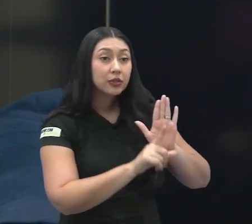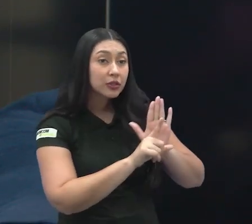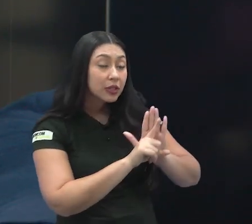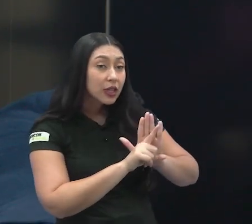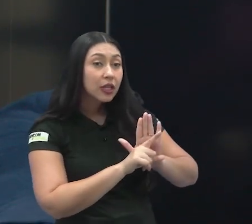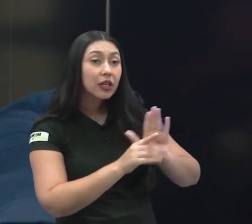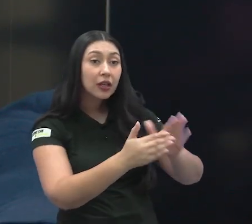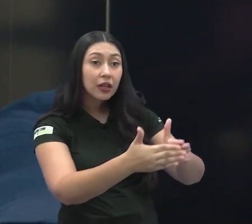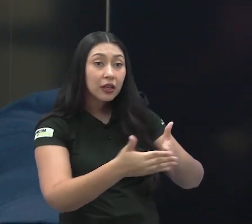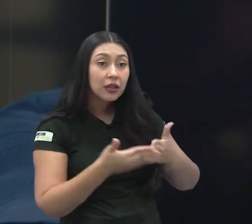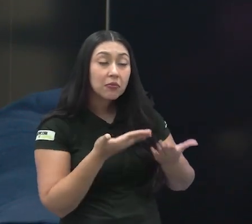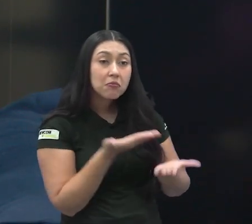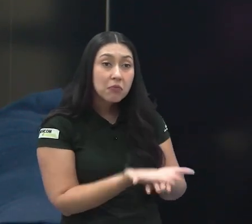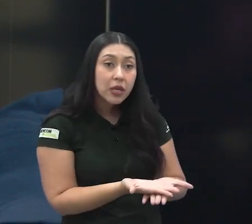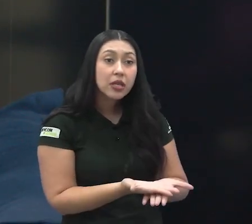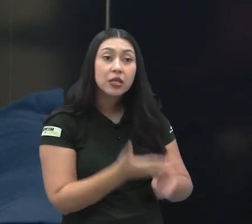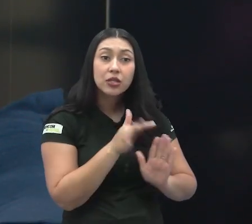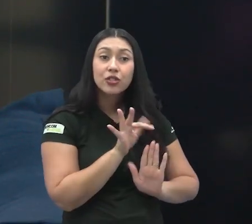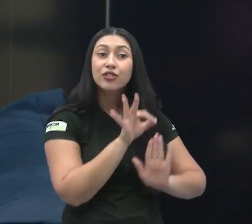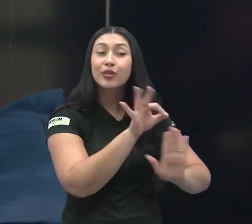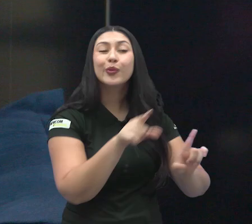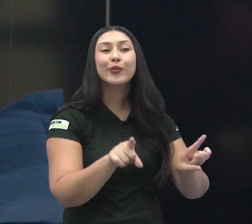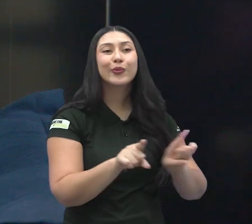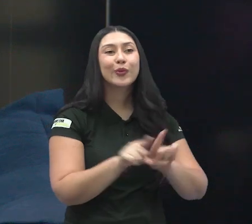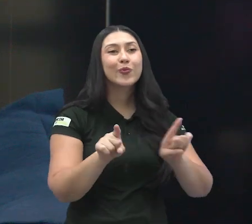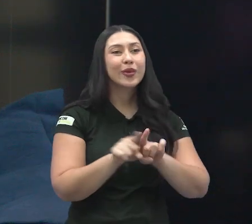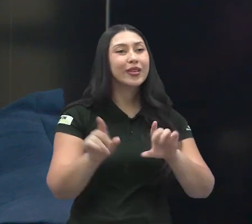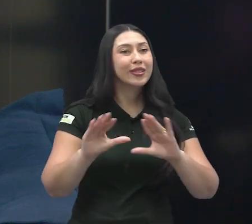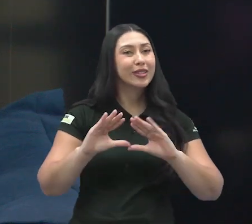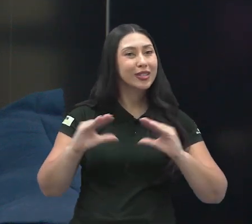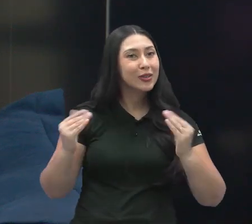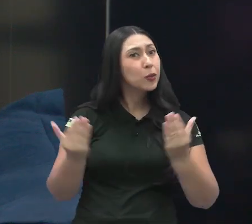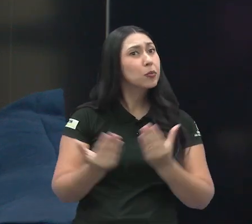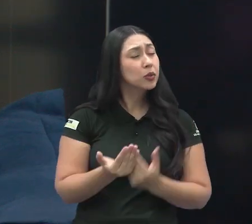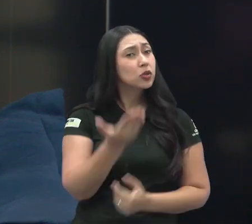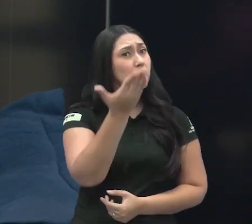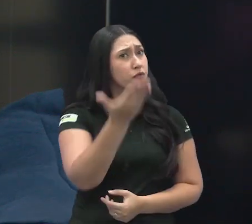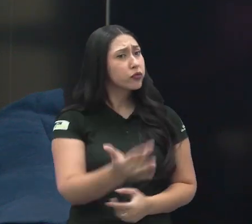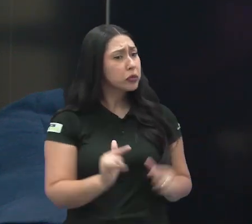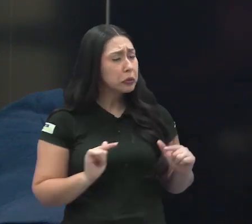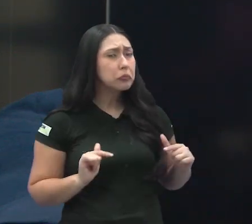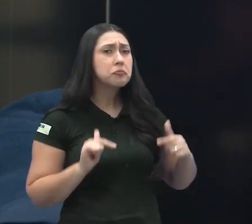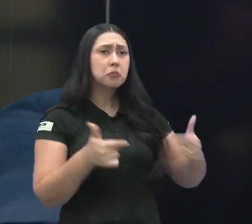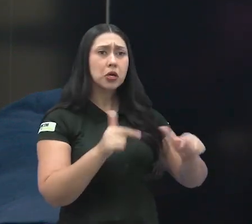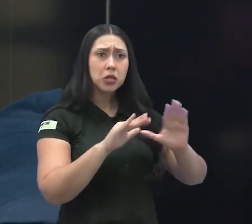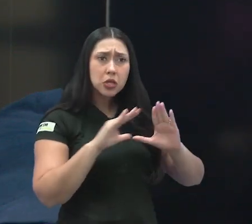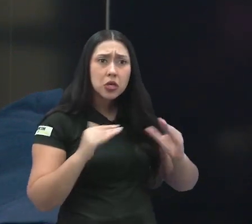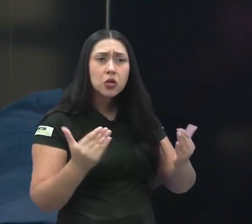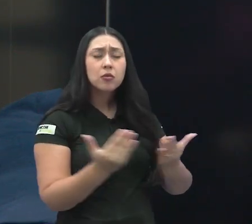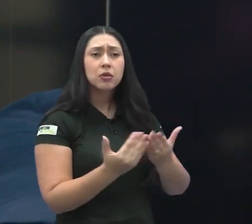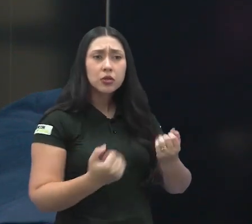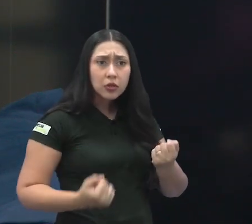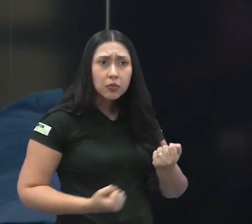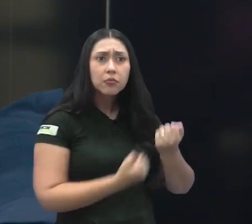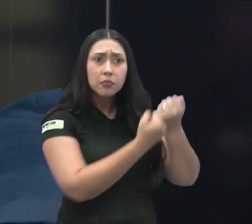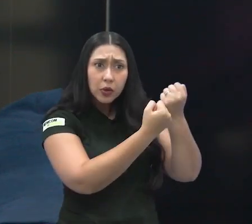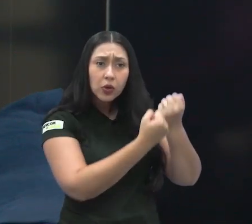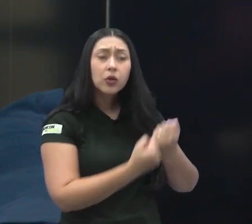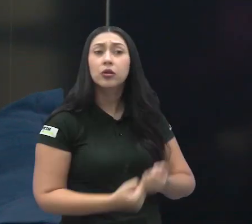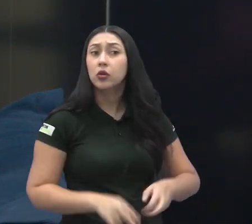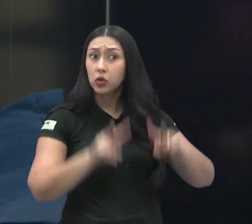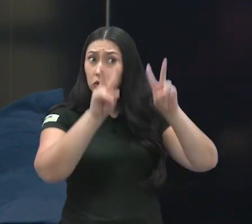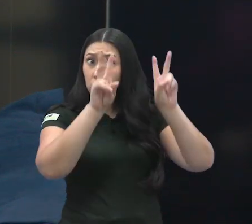leis, requerimentos, indicações, mas tem um trabalho nas comissões também, e o senhor é muito atuante dentro das comissões, com